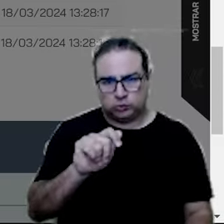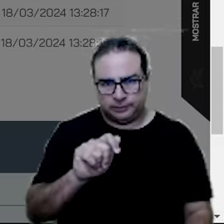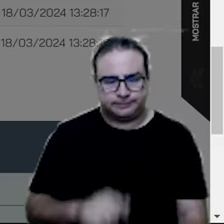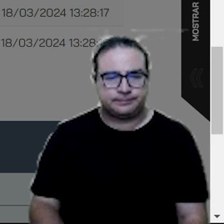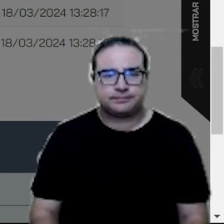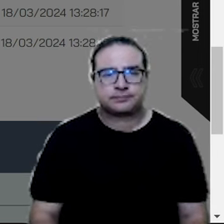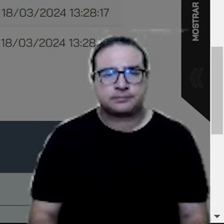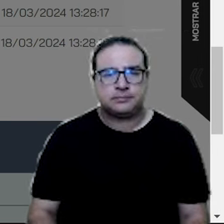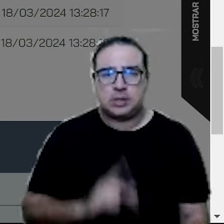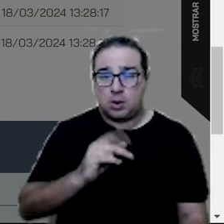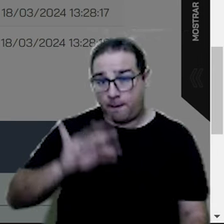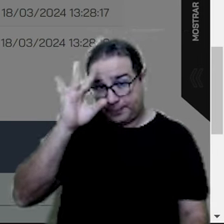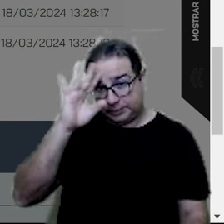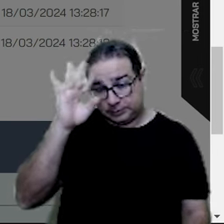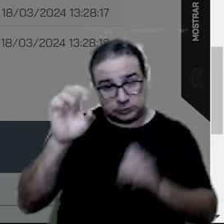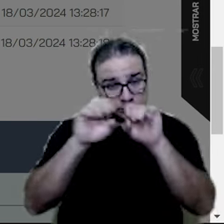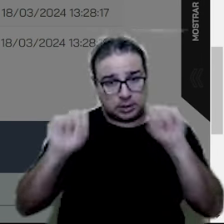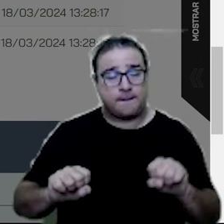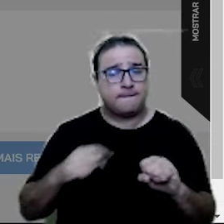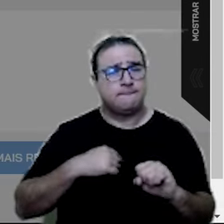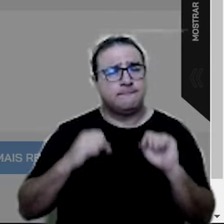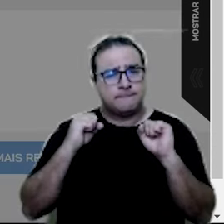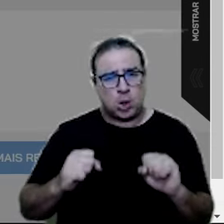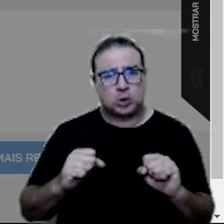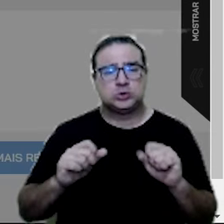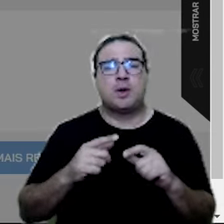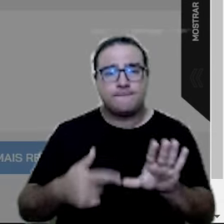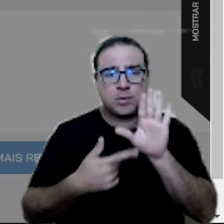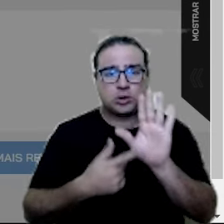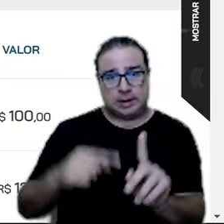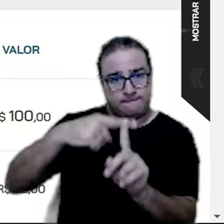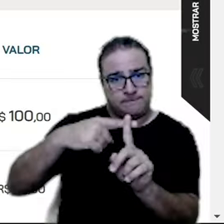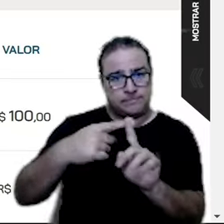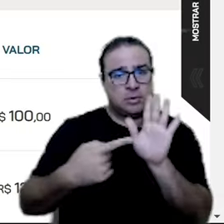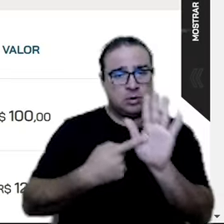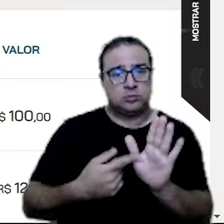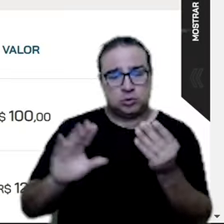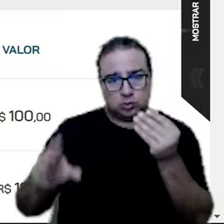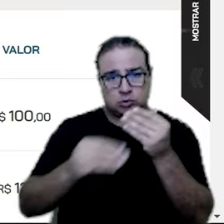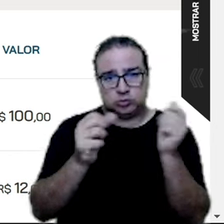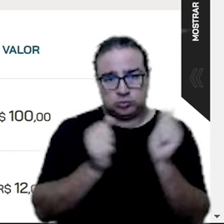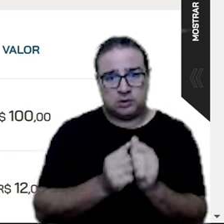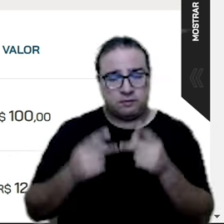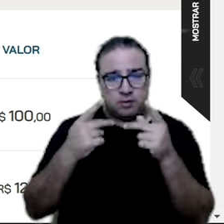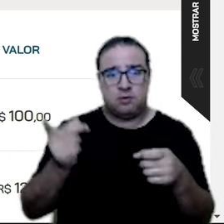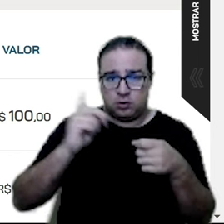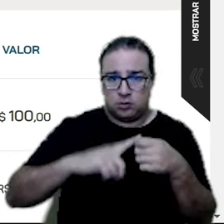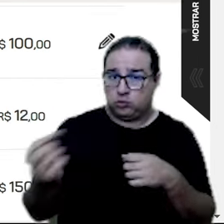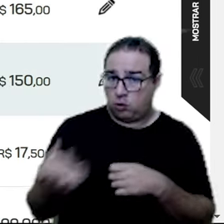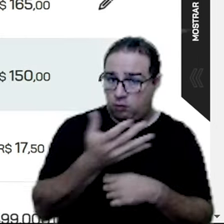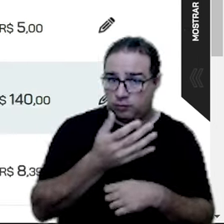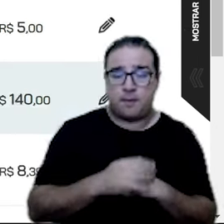lá o mesmo raciocínio para esse sistema eu posso naquele sinalzinho de mais que eu mostrei para adicionar eu posso vir aqui e